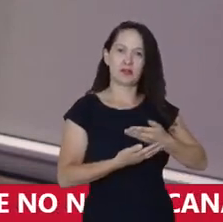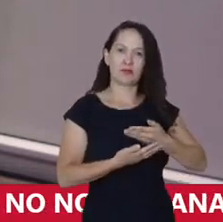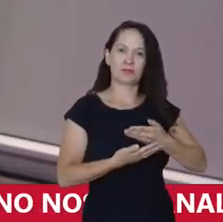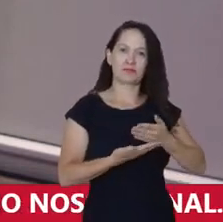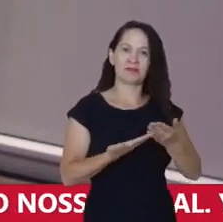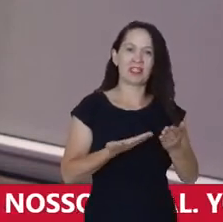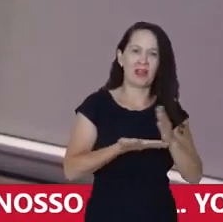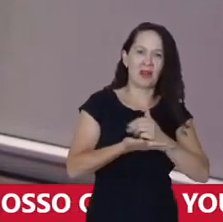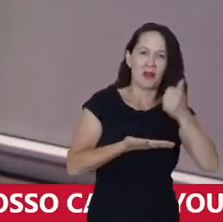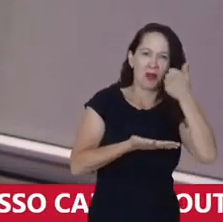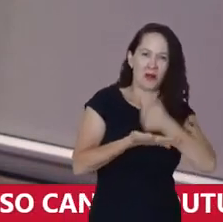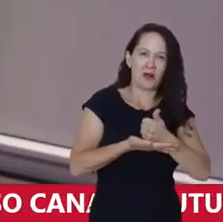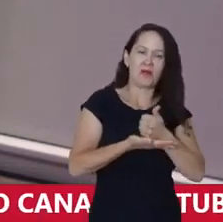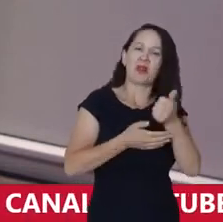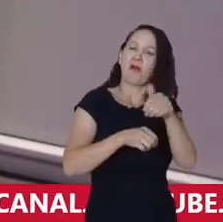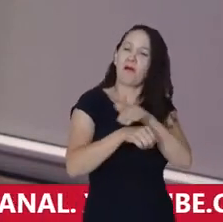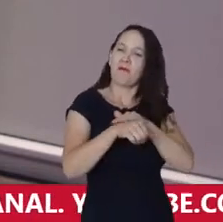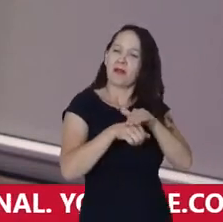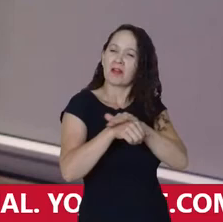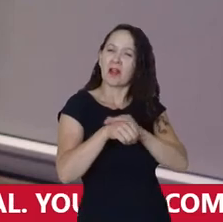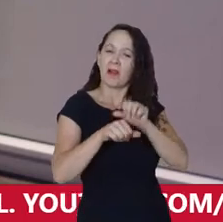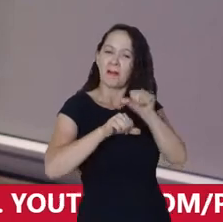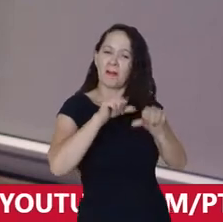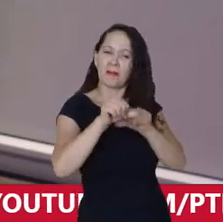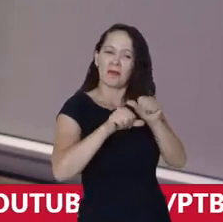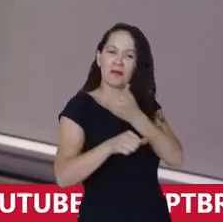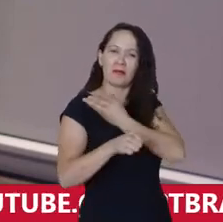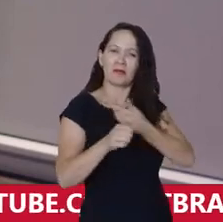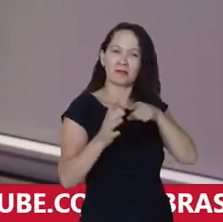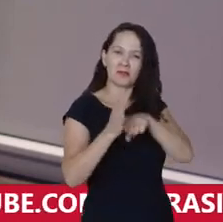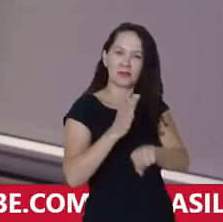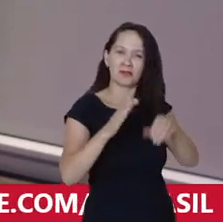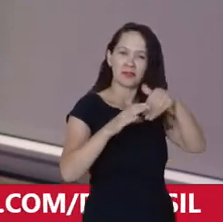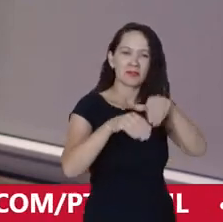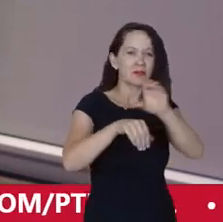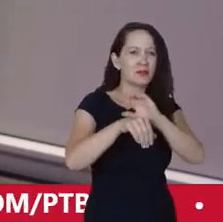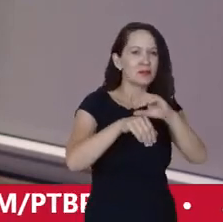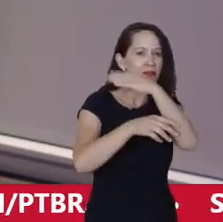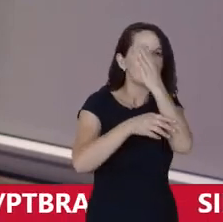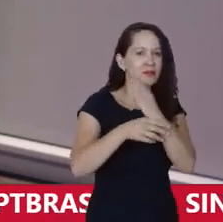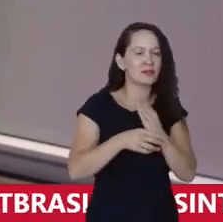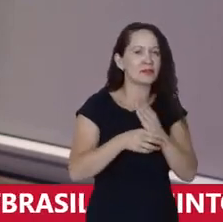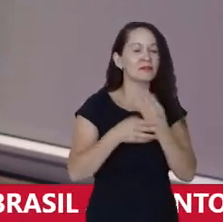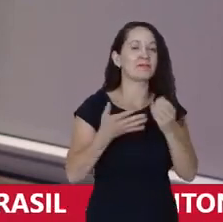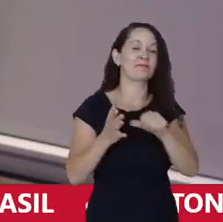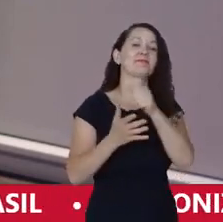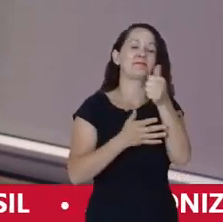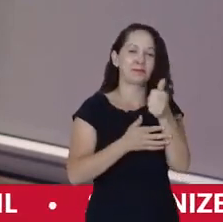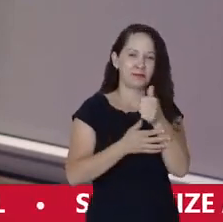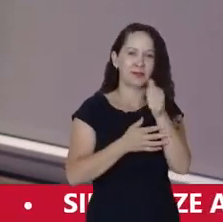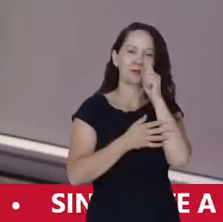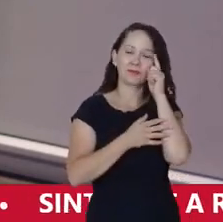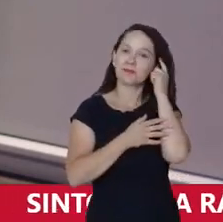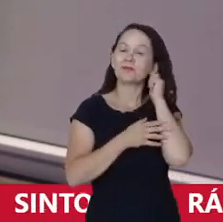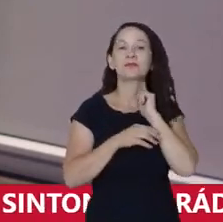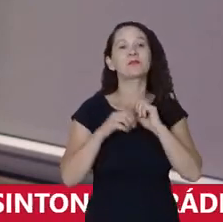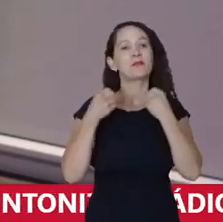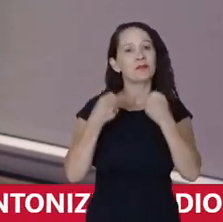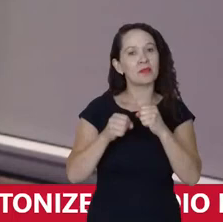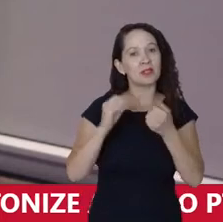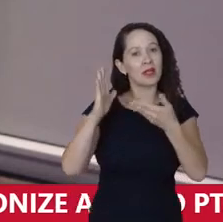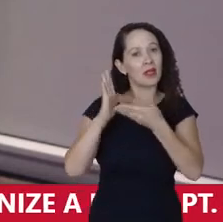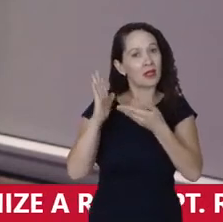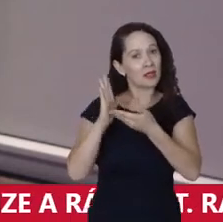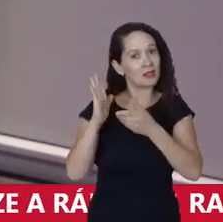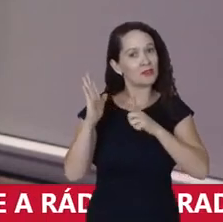esse em debater com ele mudanças profundas na Constituição brasileira. Então, em primeiro lugar, era necessário que a